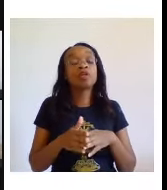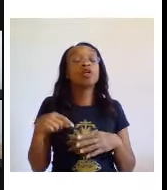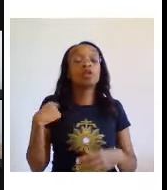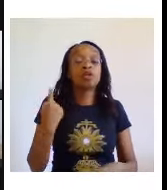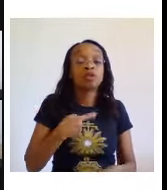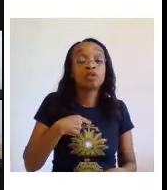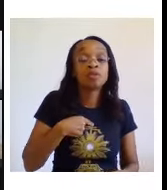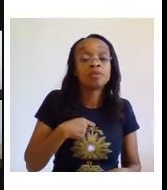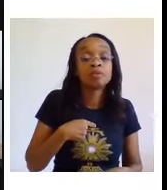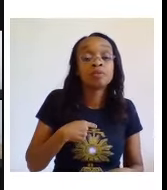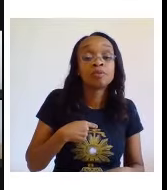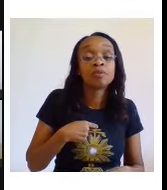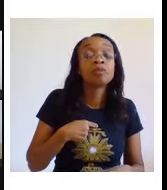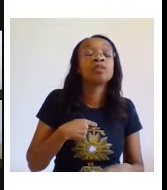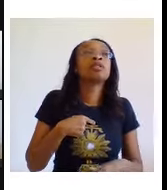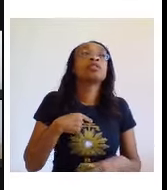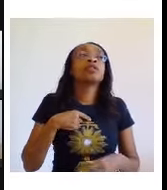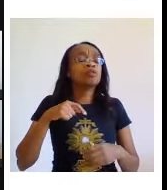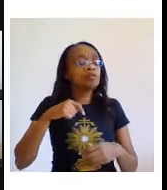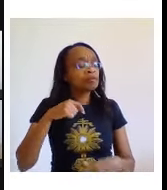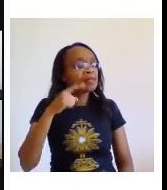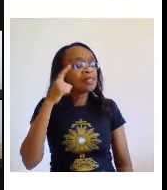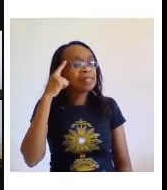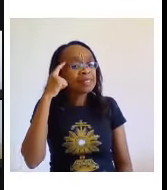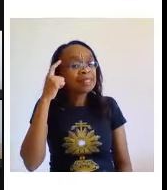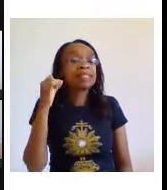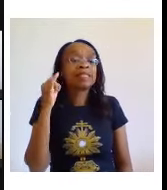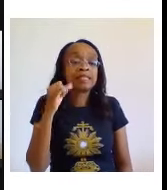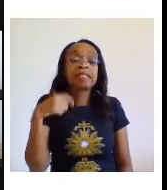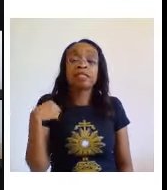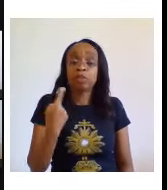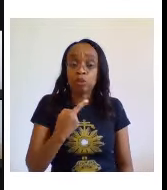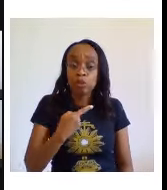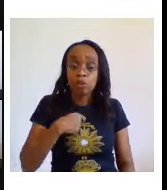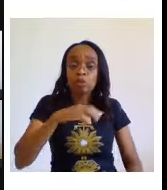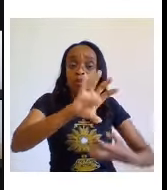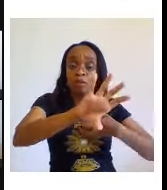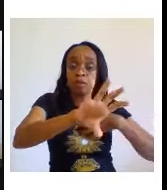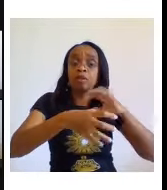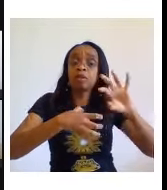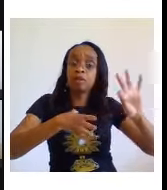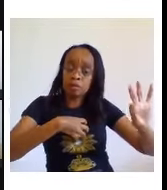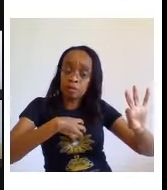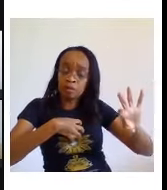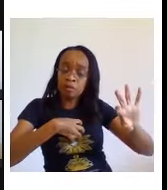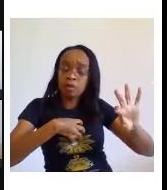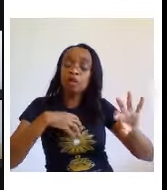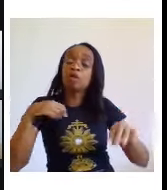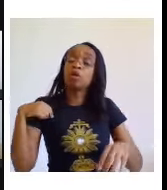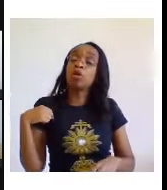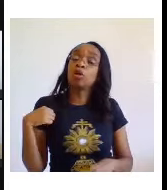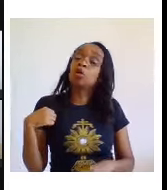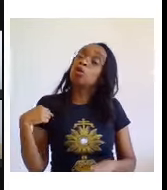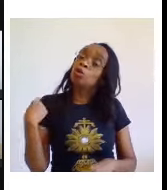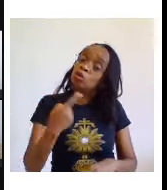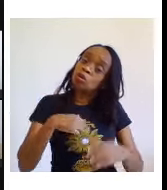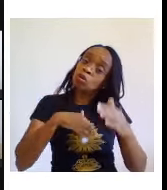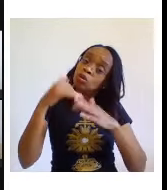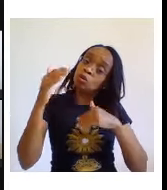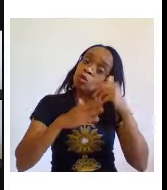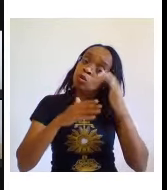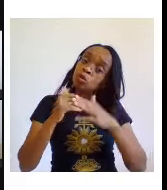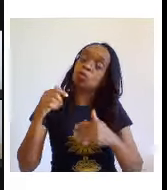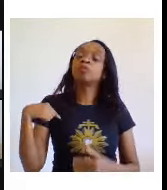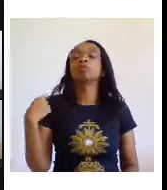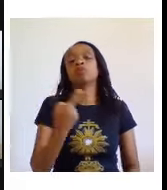vai ter atitudes cada vez mais proativas e mudar o nosso comportamento, né? Então, acho que falta